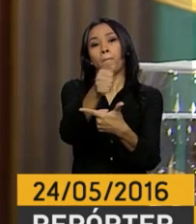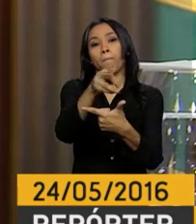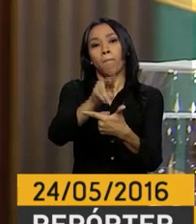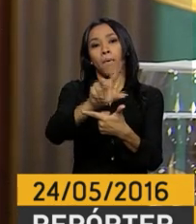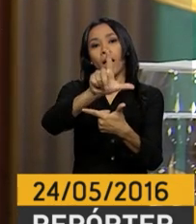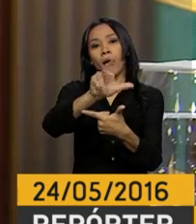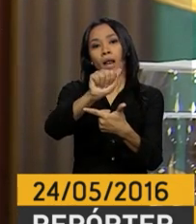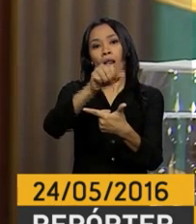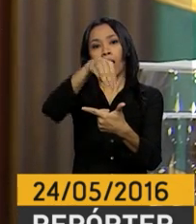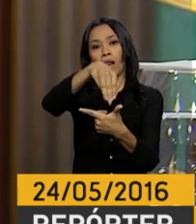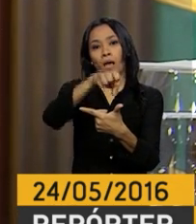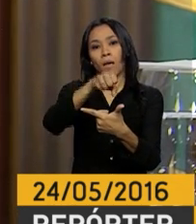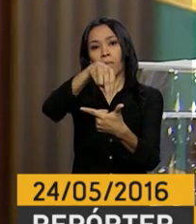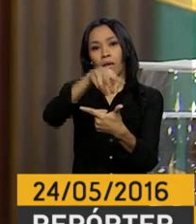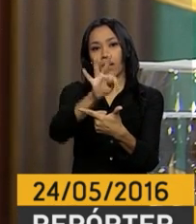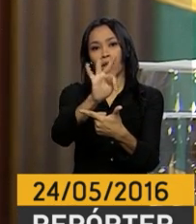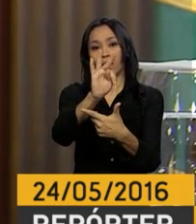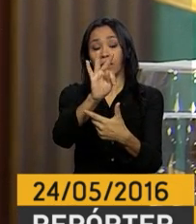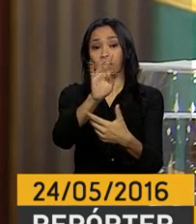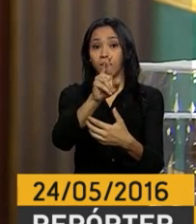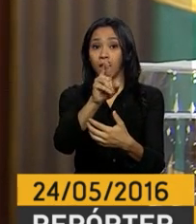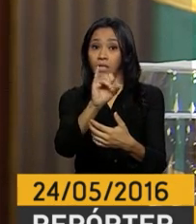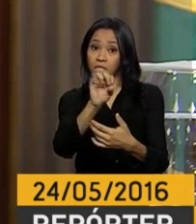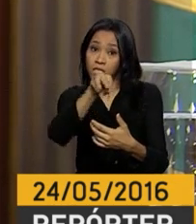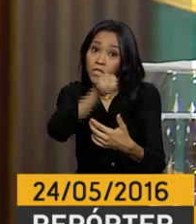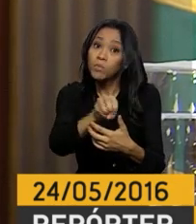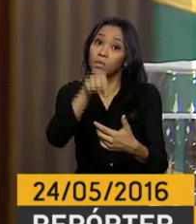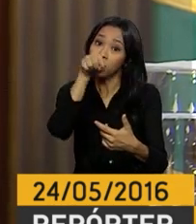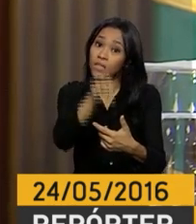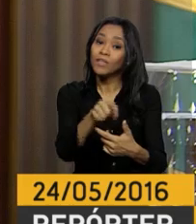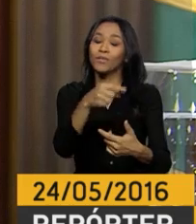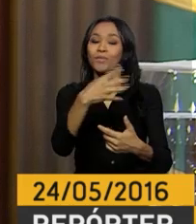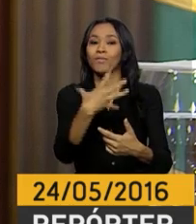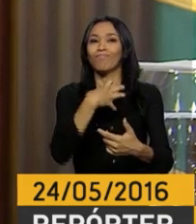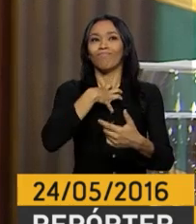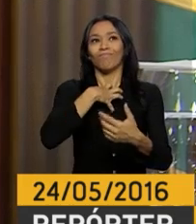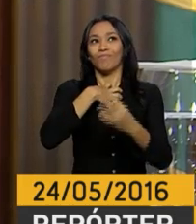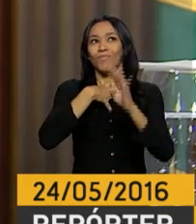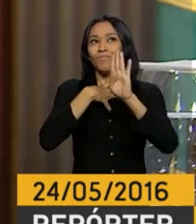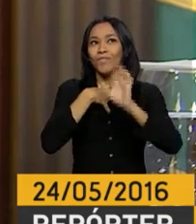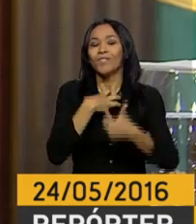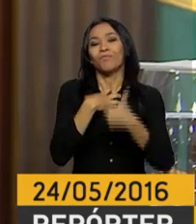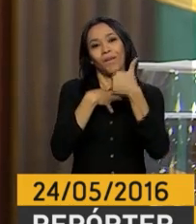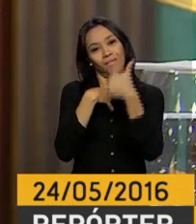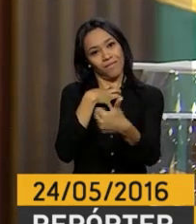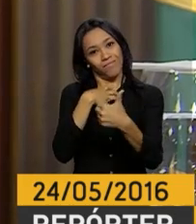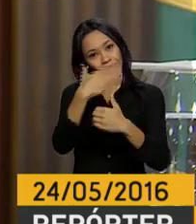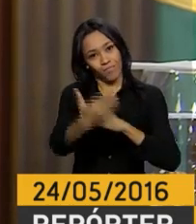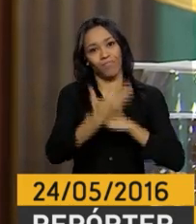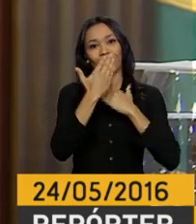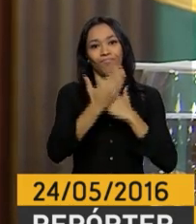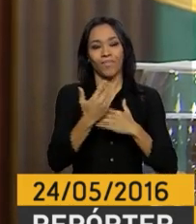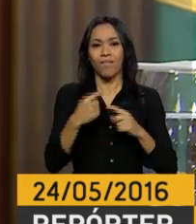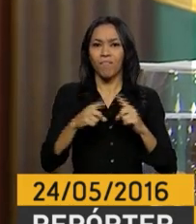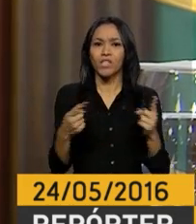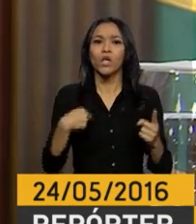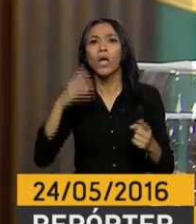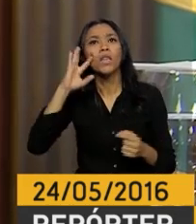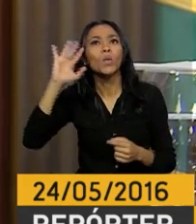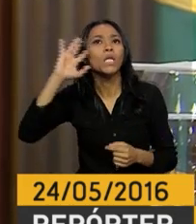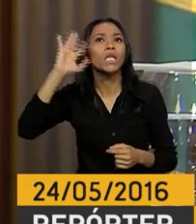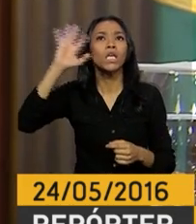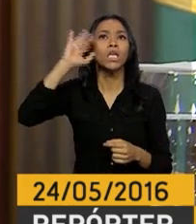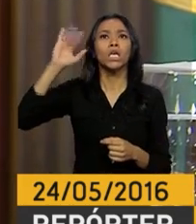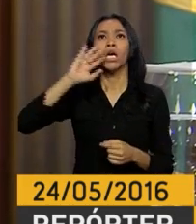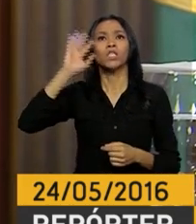uma expressão que me conforta e me dá orgulho. Mas eu preciso concretizá-la, não posso ficar na teoria.